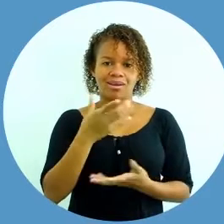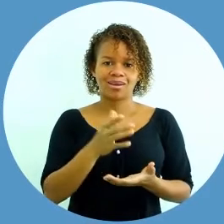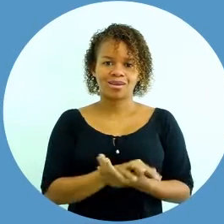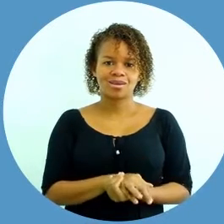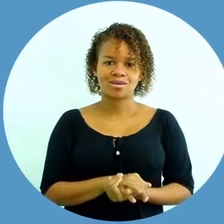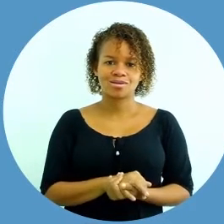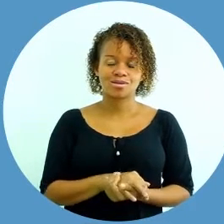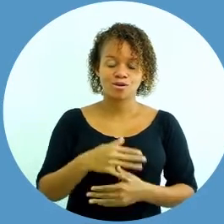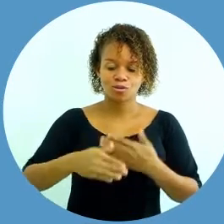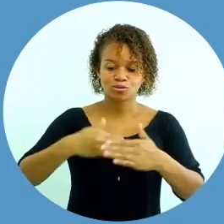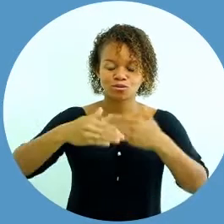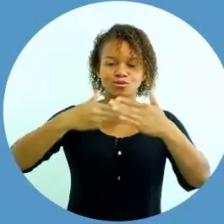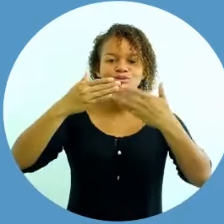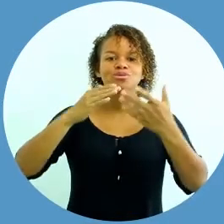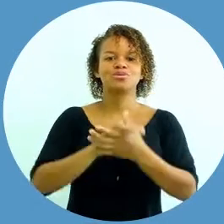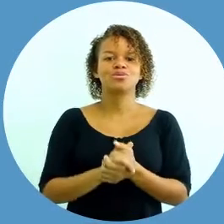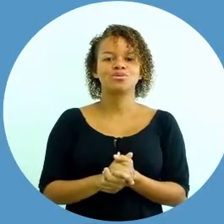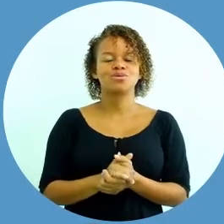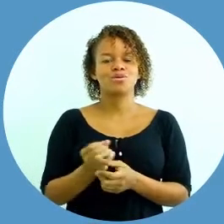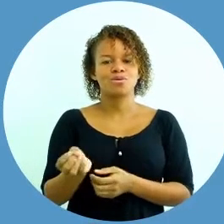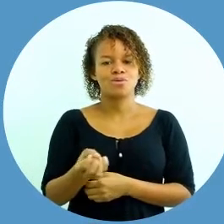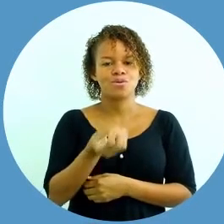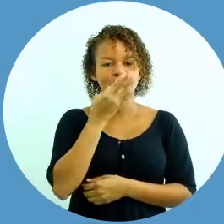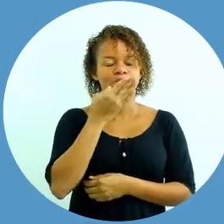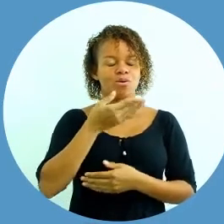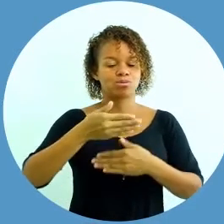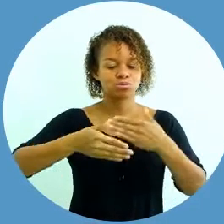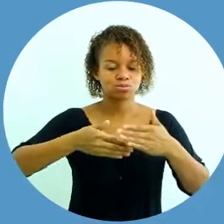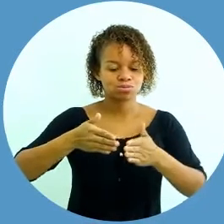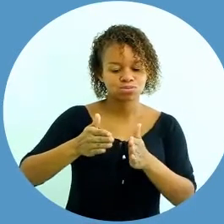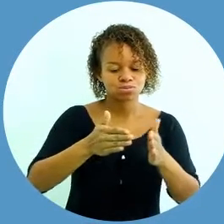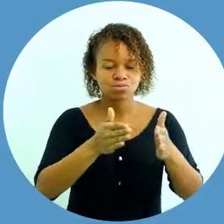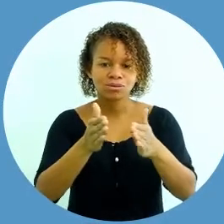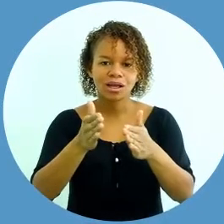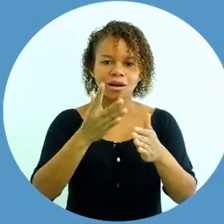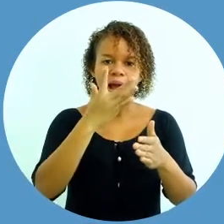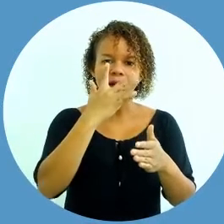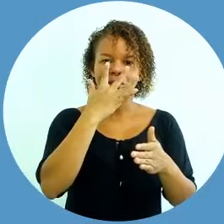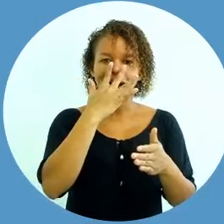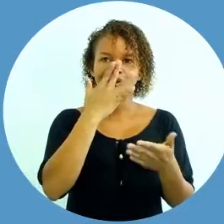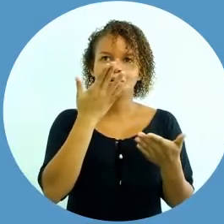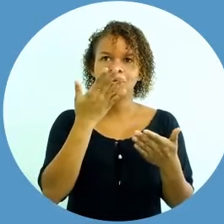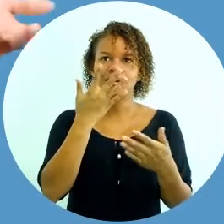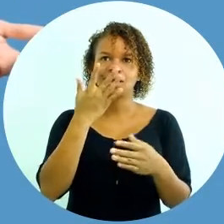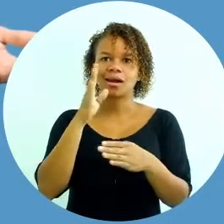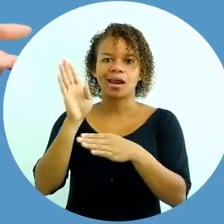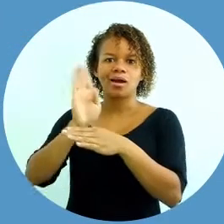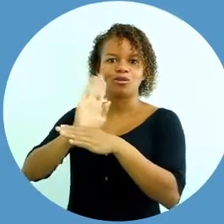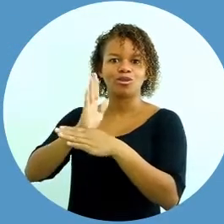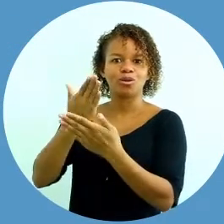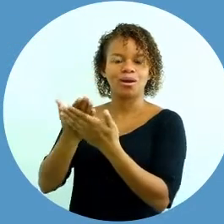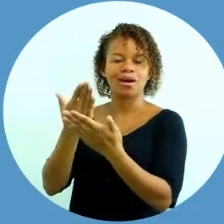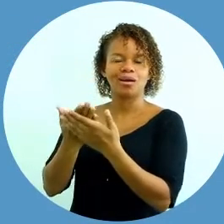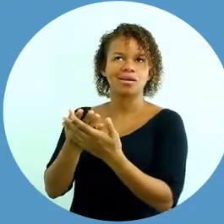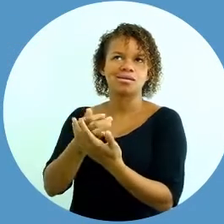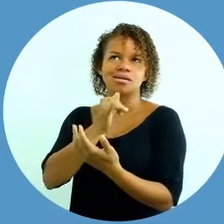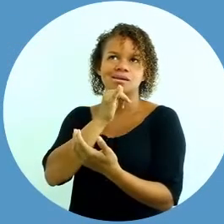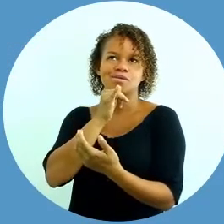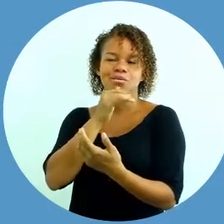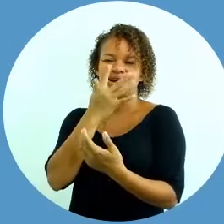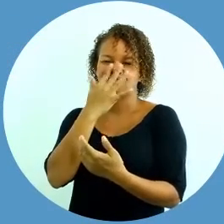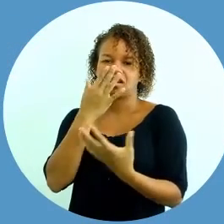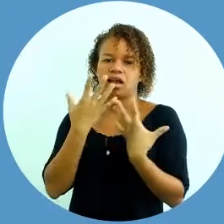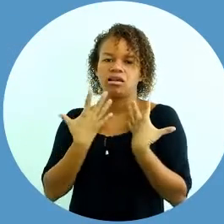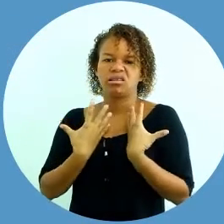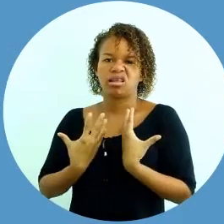terá condições de construir um bom roteiro para não cair naquela videoaula que pode